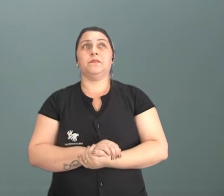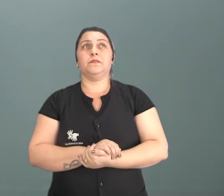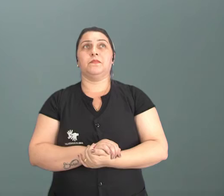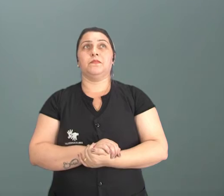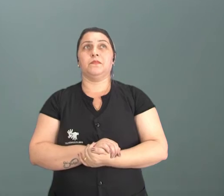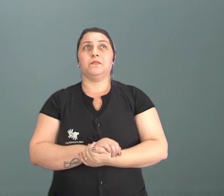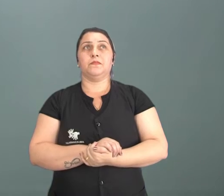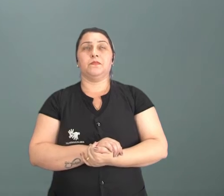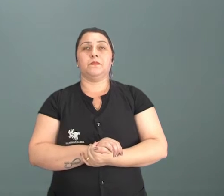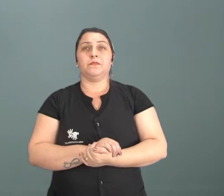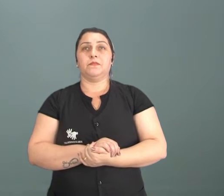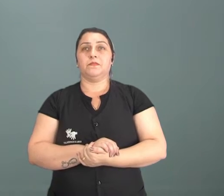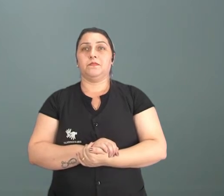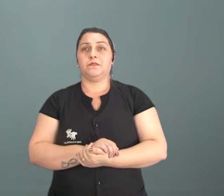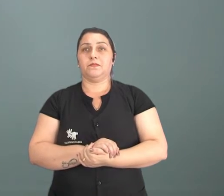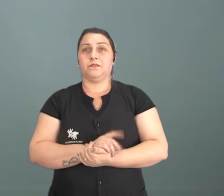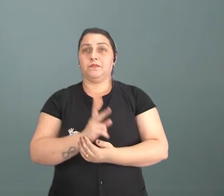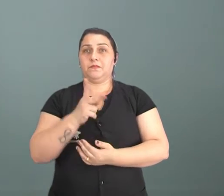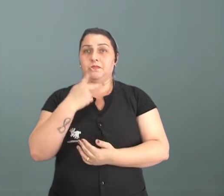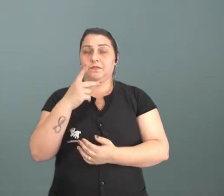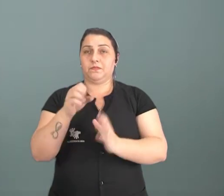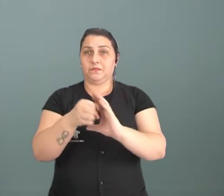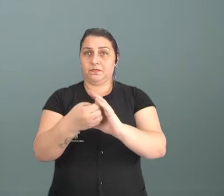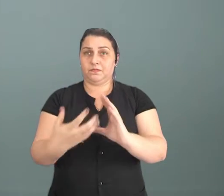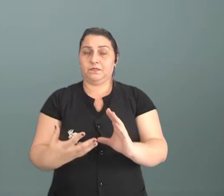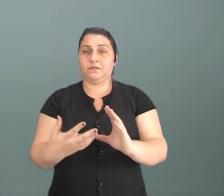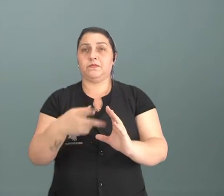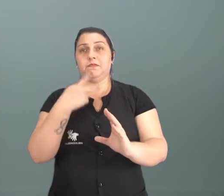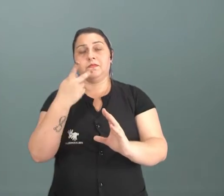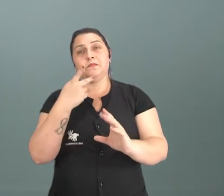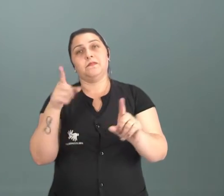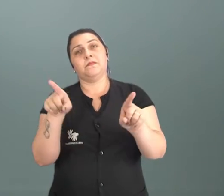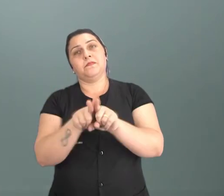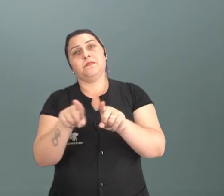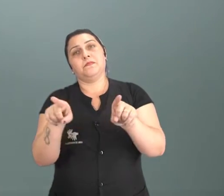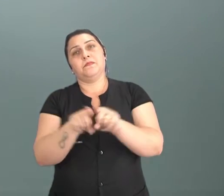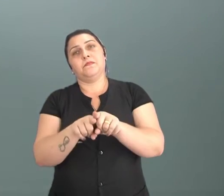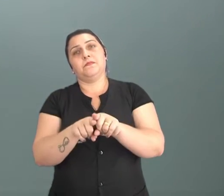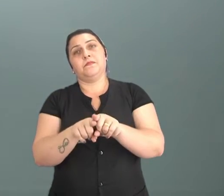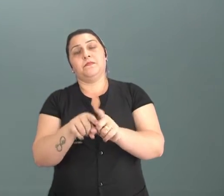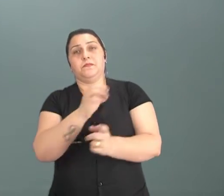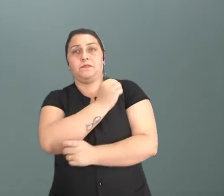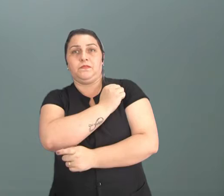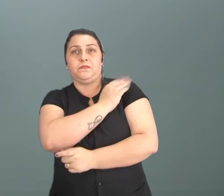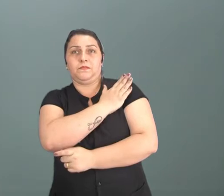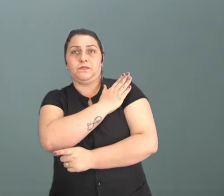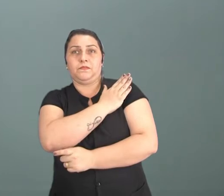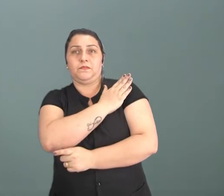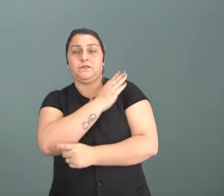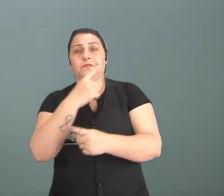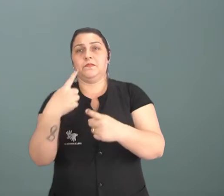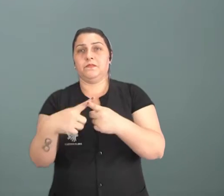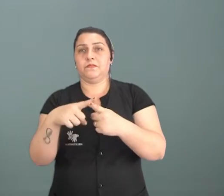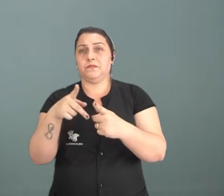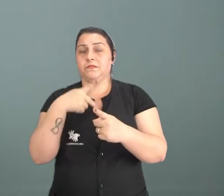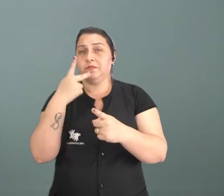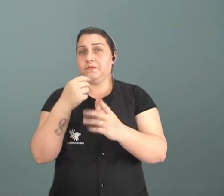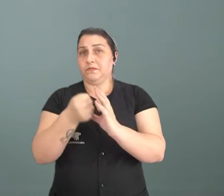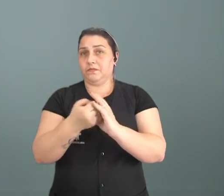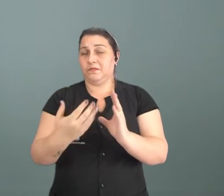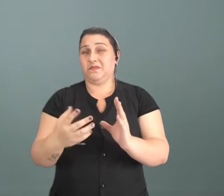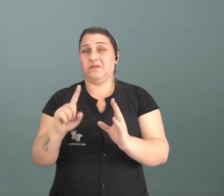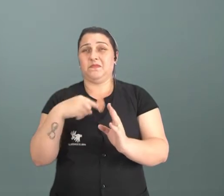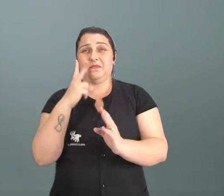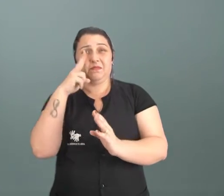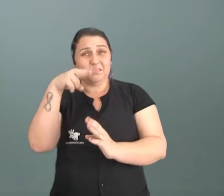bom? Então, falando um pouquinho mais sobre essas características, a gente vai falar um pouquinho mais sobre o preconceito. Porque quando eu falo de características, às vezes a